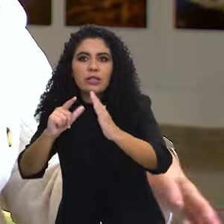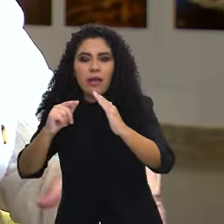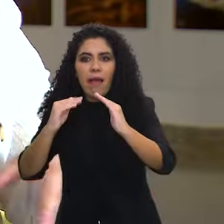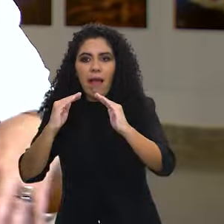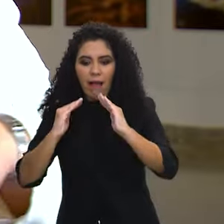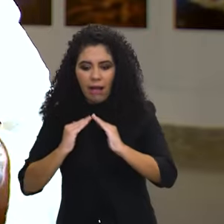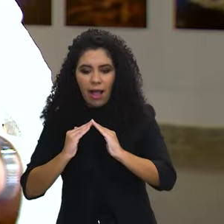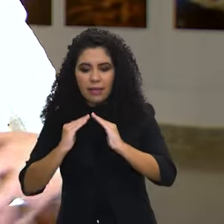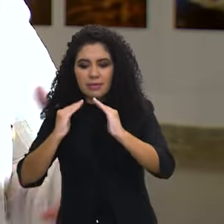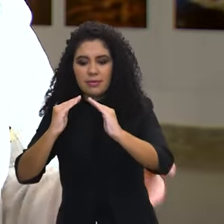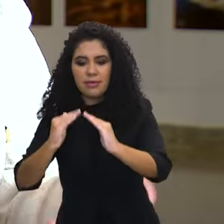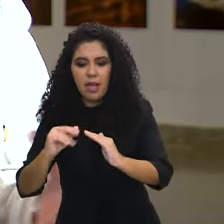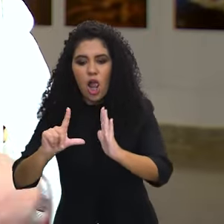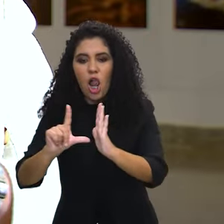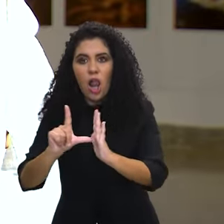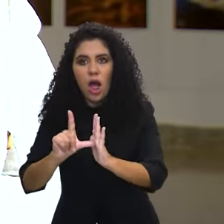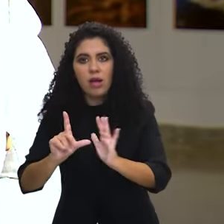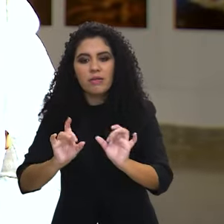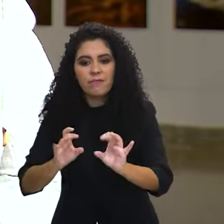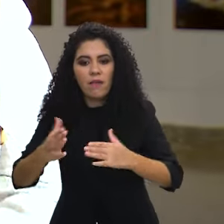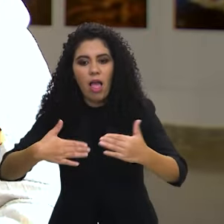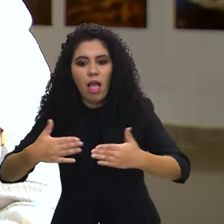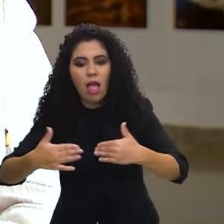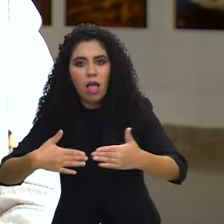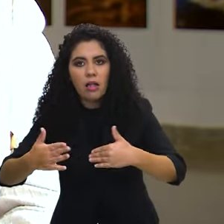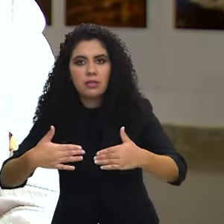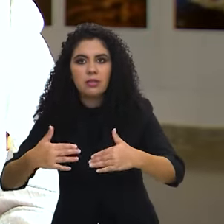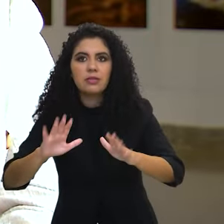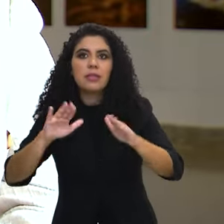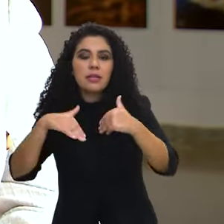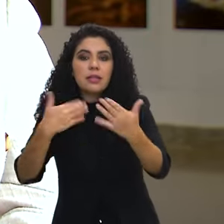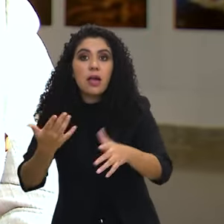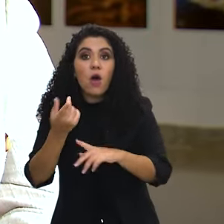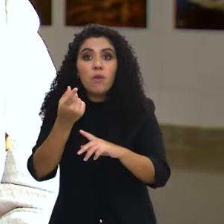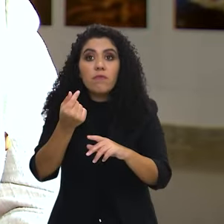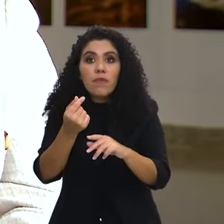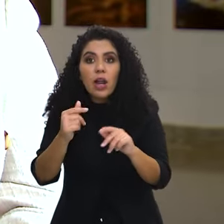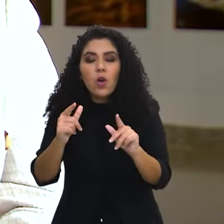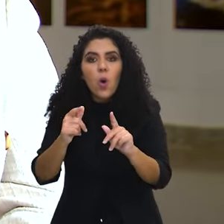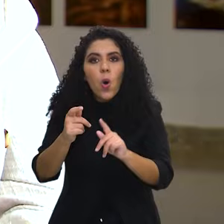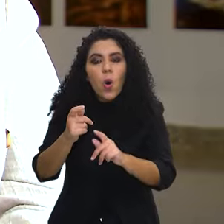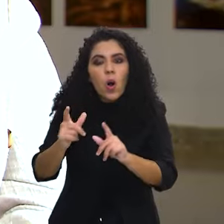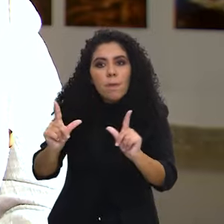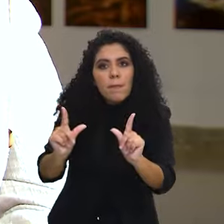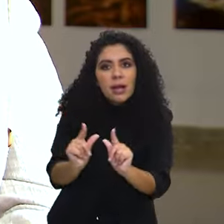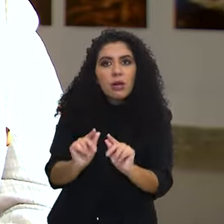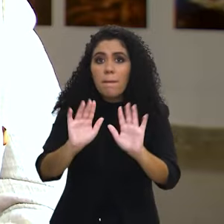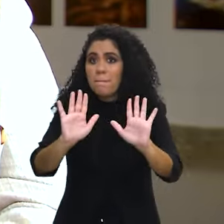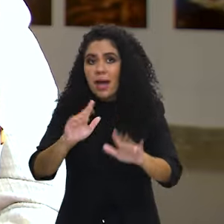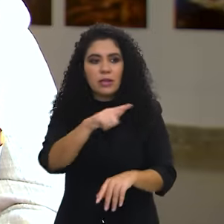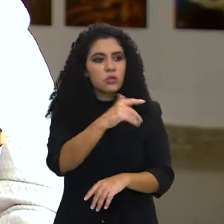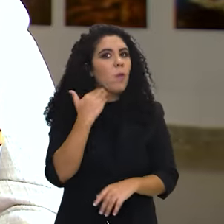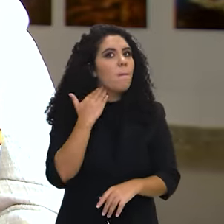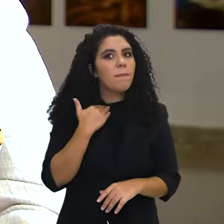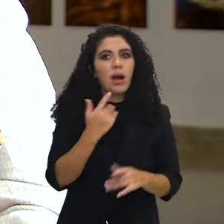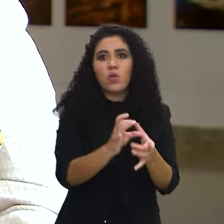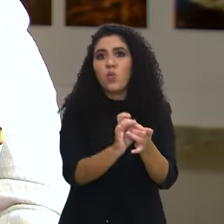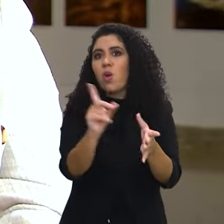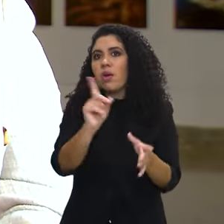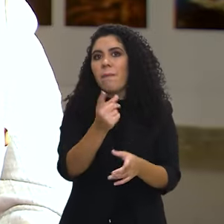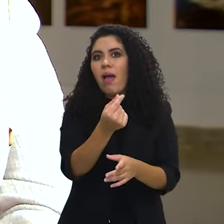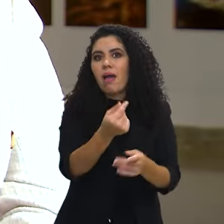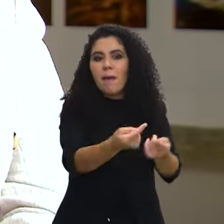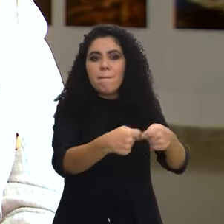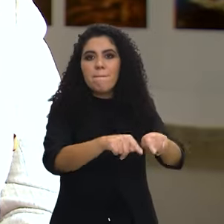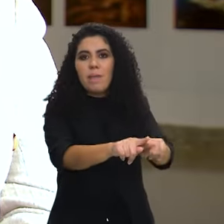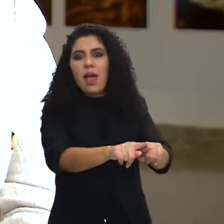então ela vai empreender aí e aí é um recurso menor e os bancos não dão esse empréstimo